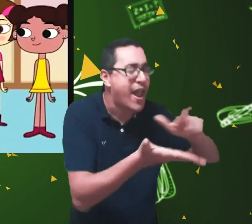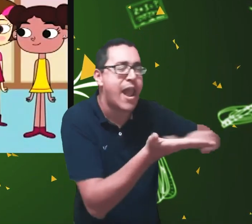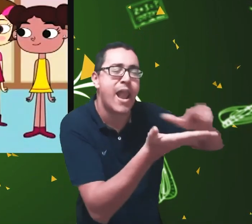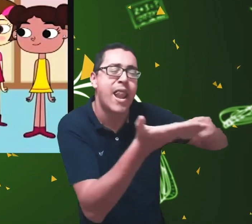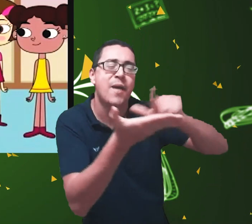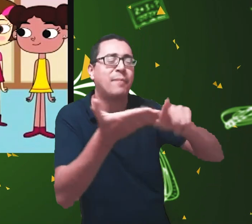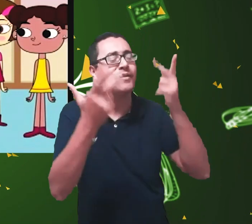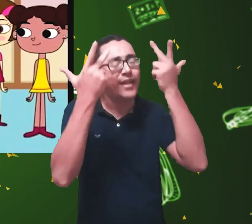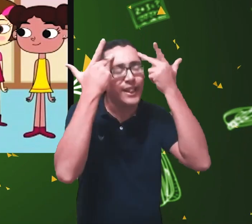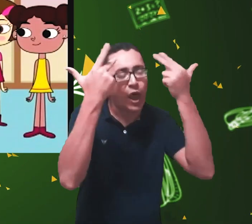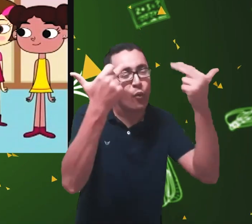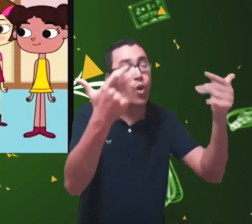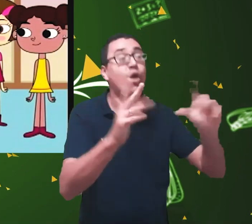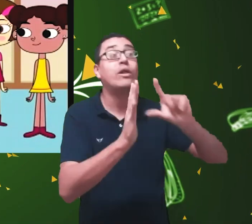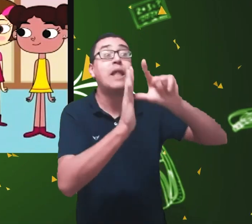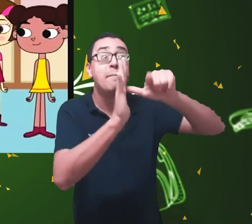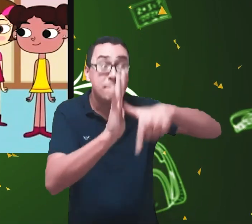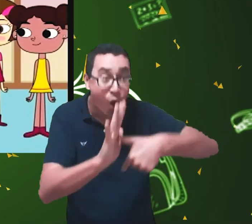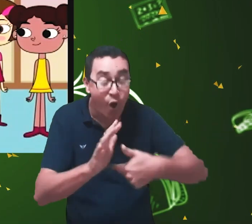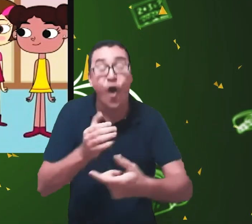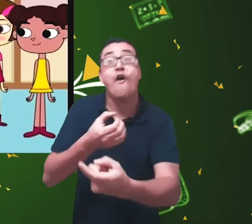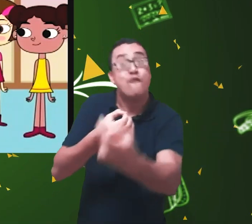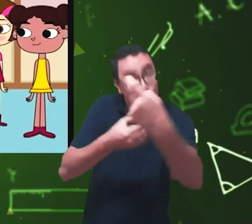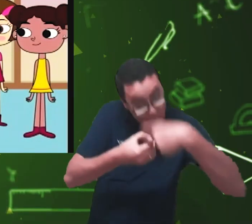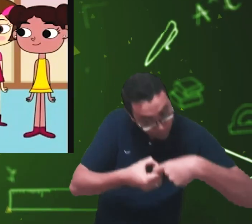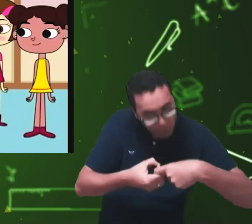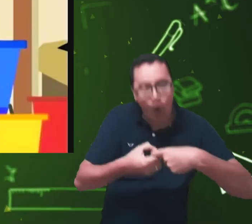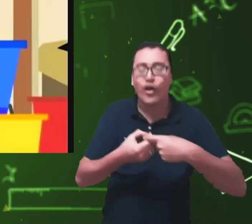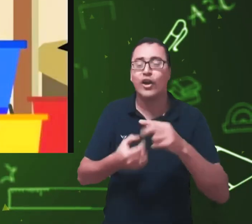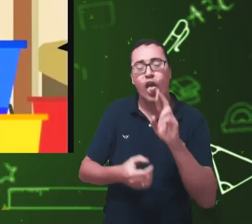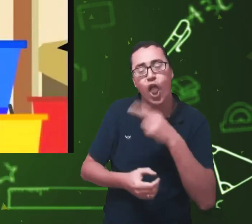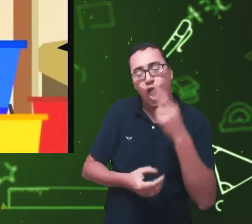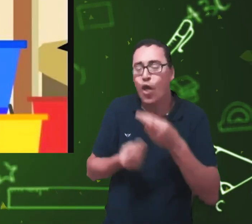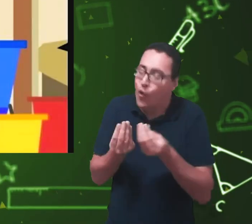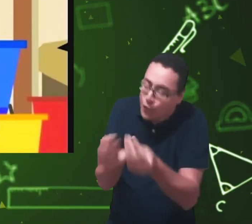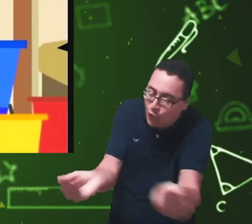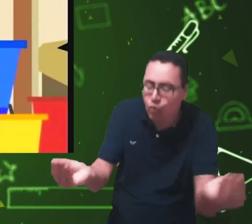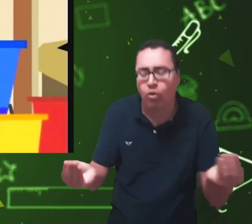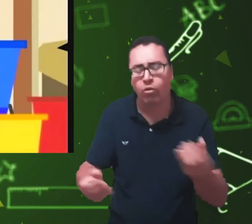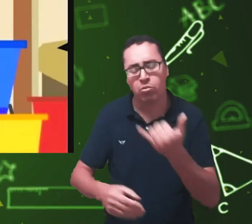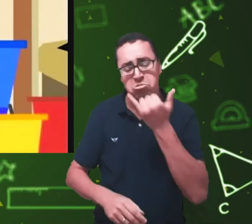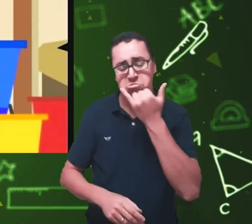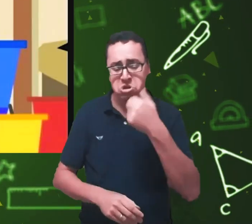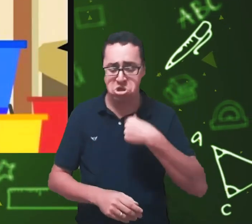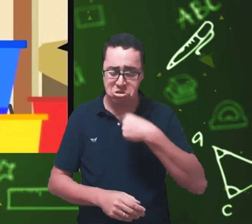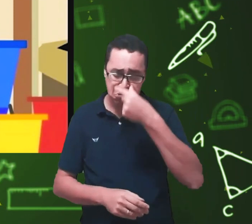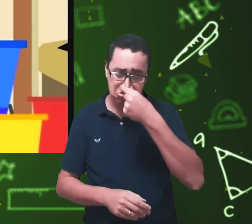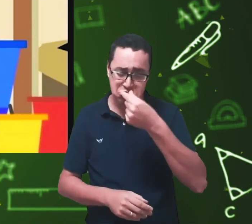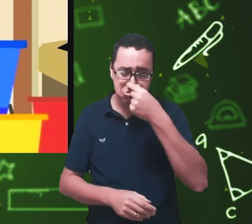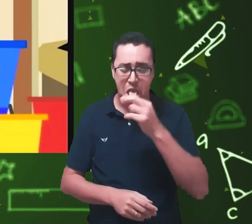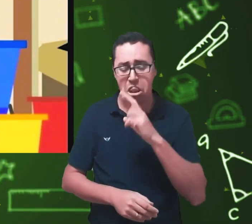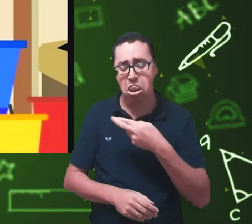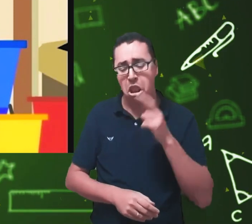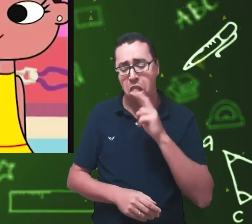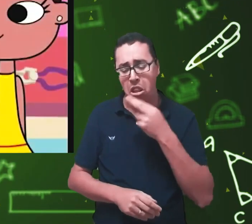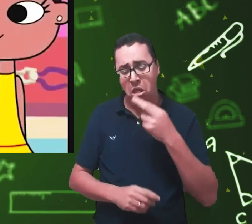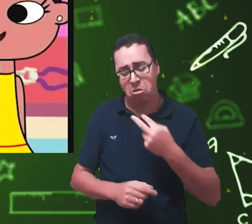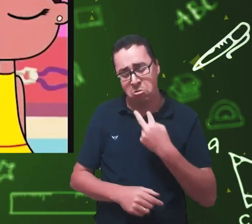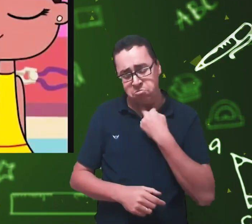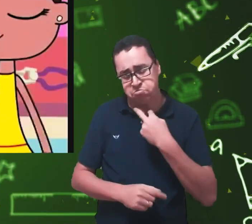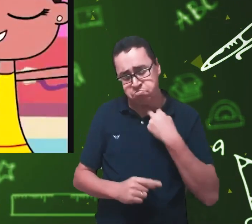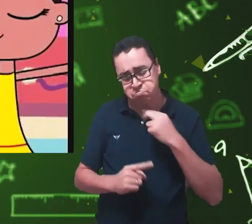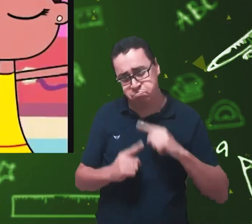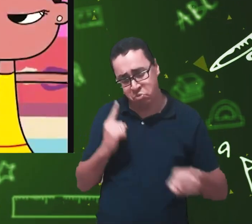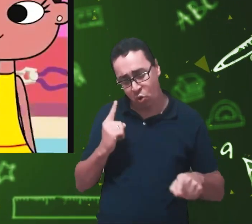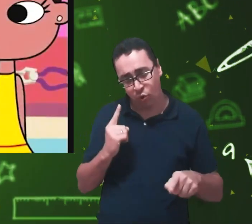sossegados. Depois voltem aqui que eu dou sorvete para vocês todos. Mas eu tô gripado e não posso tomar sorvete.